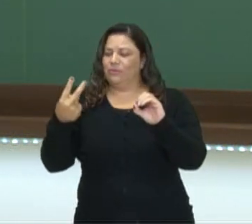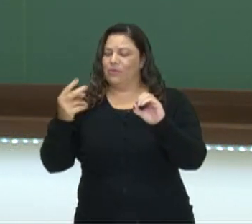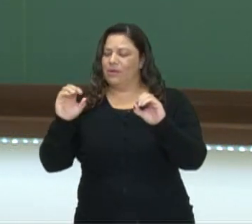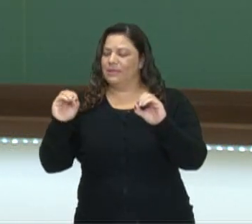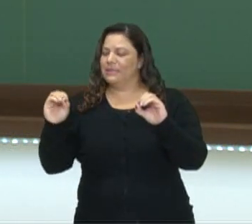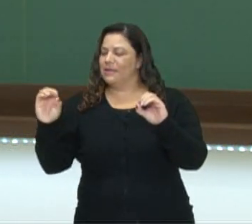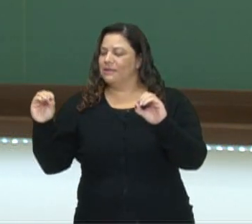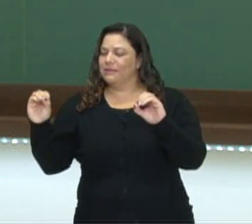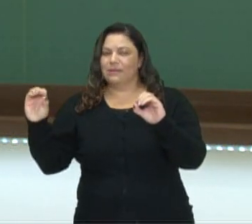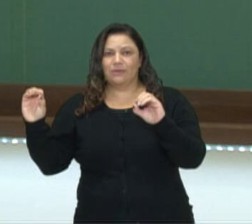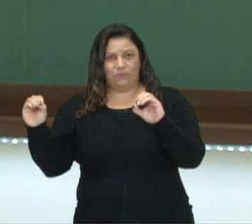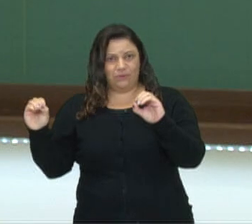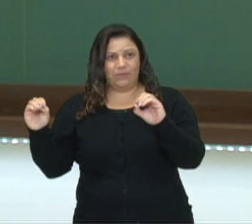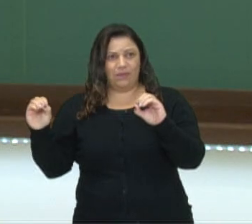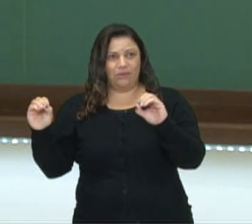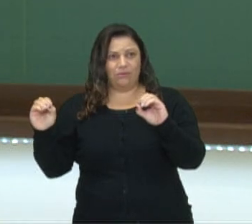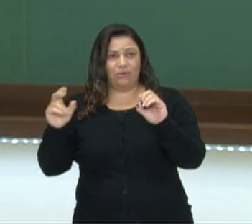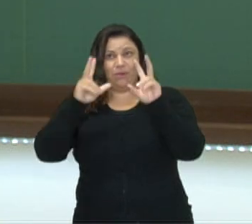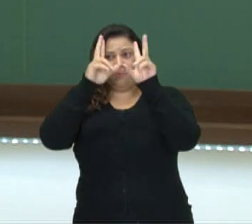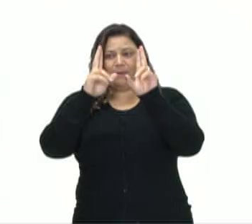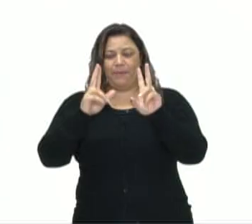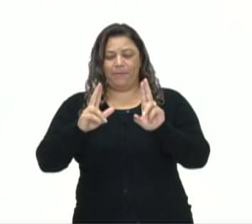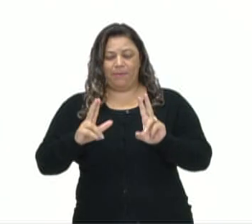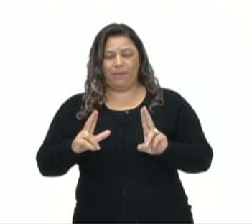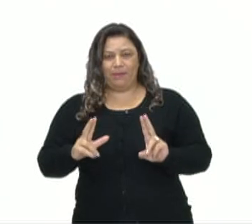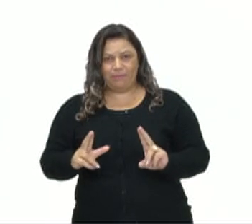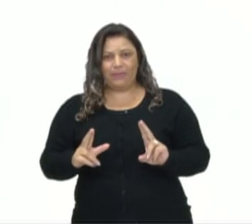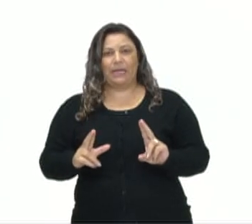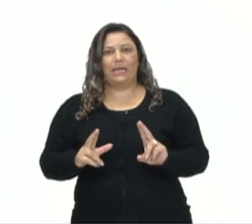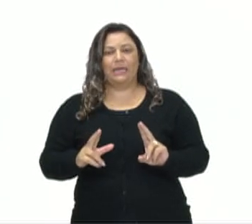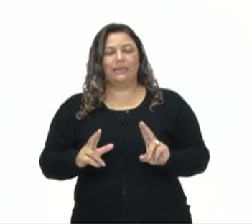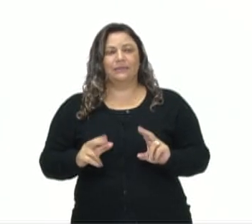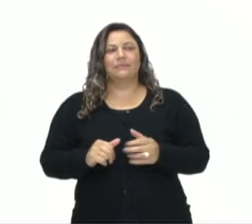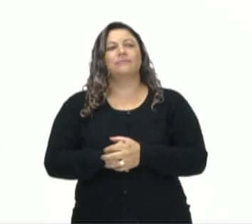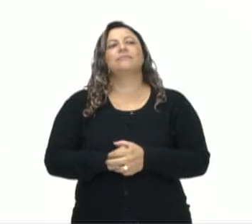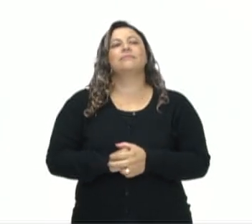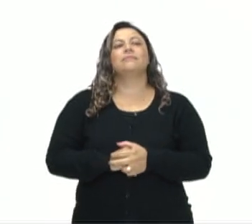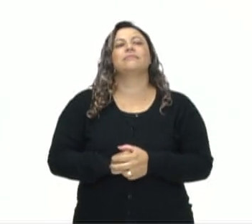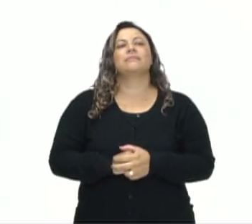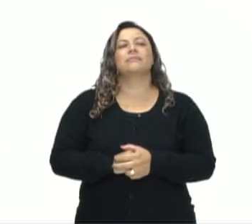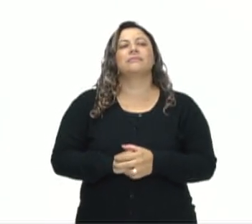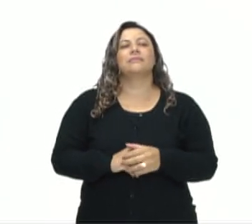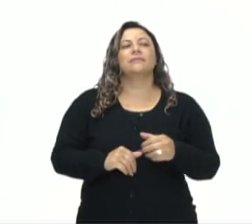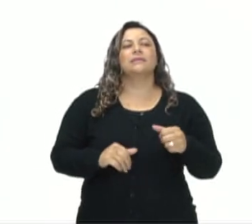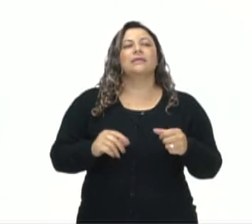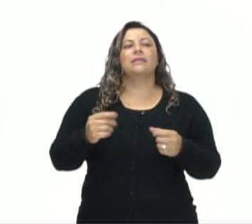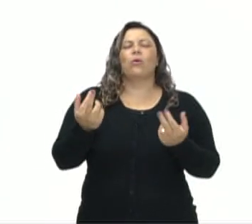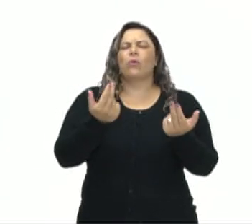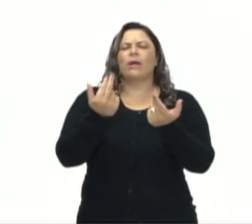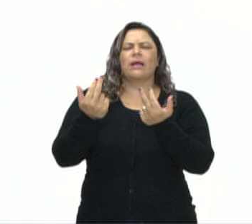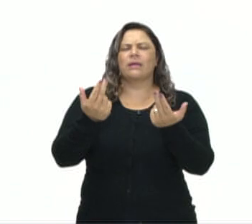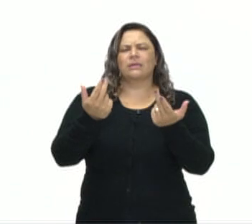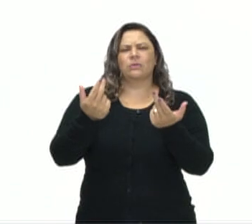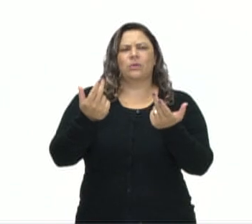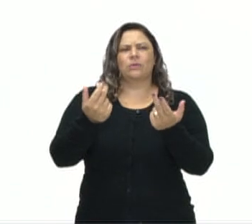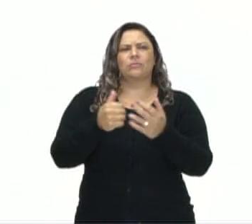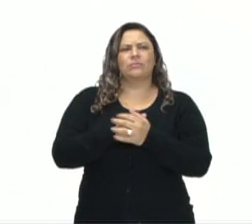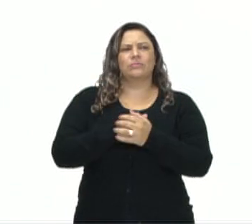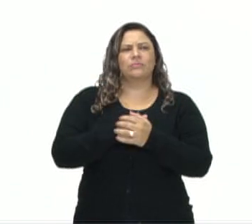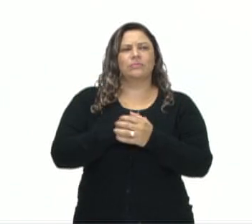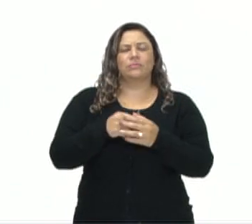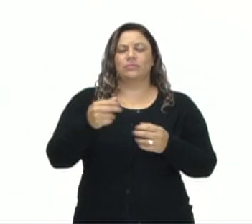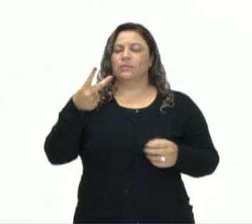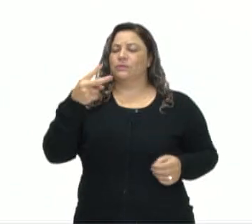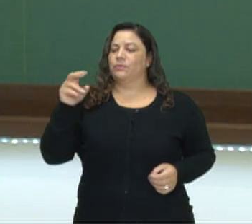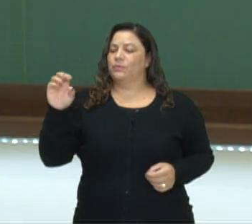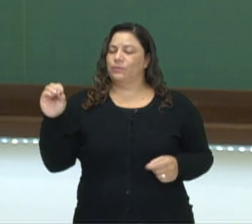fui alterando só o quê? A quantidade de zeros. E 2 vezes 10.000? Bom, se 2 vezes 10 é